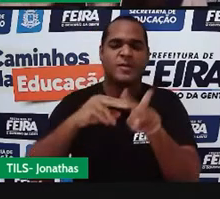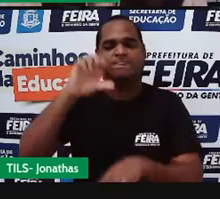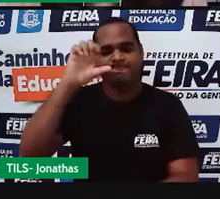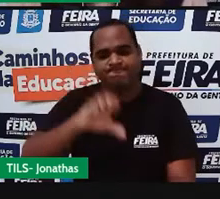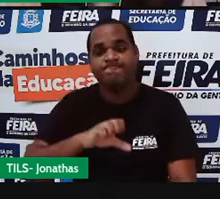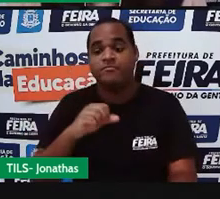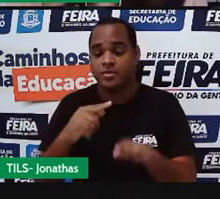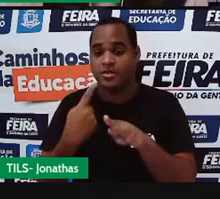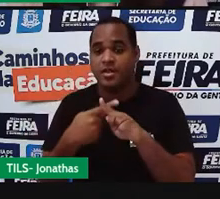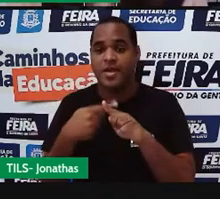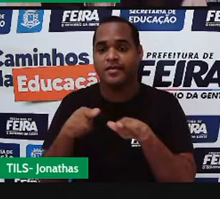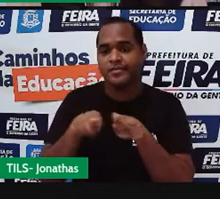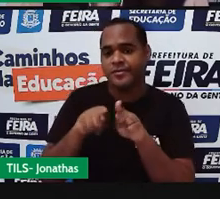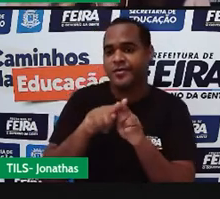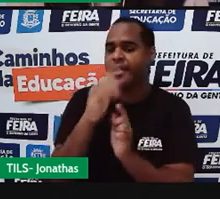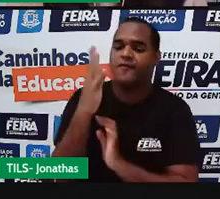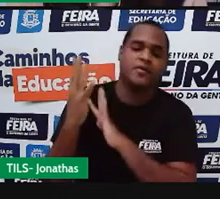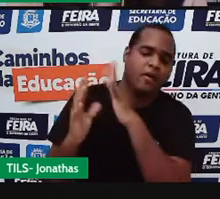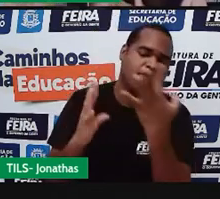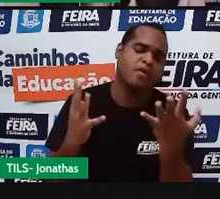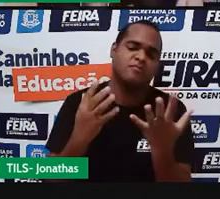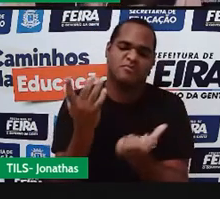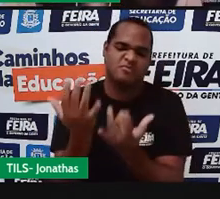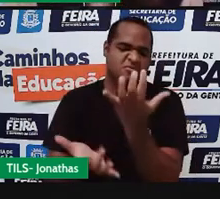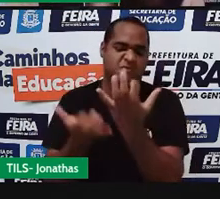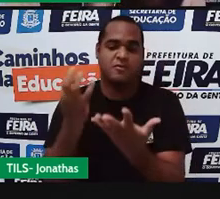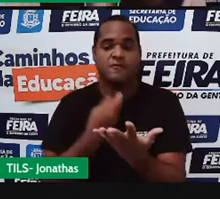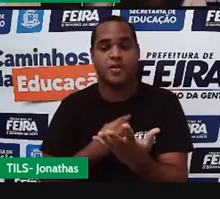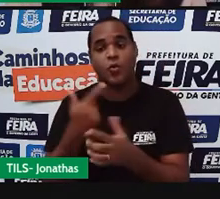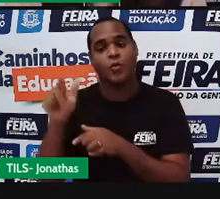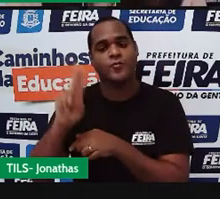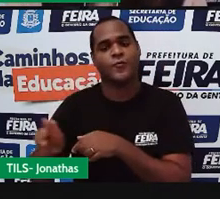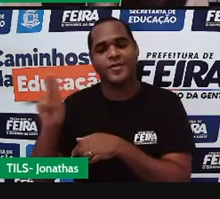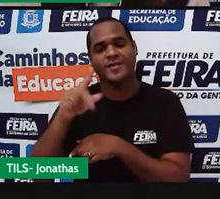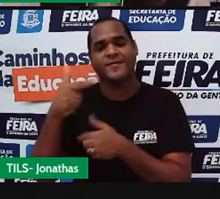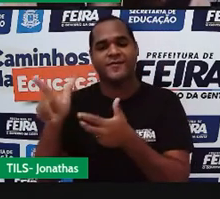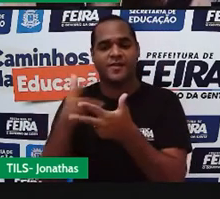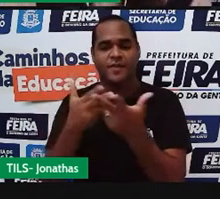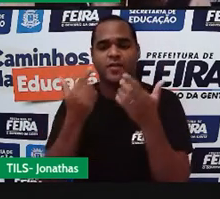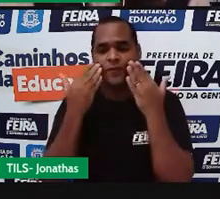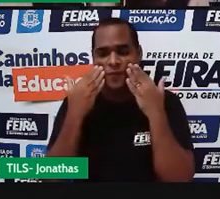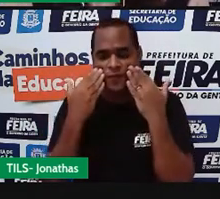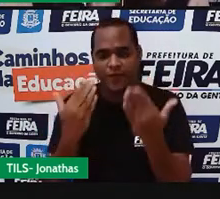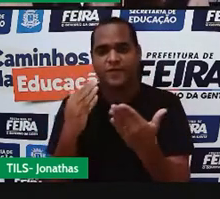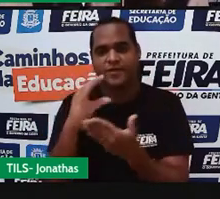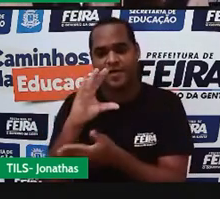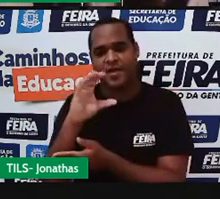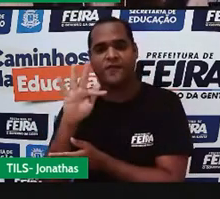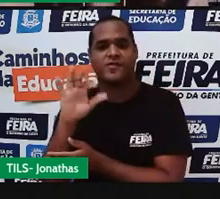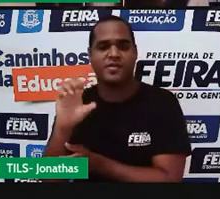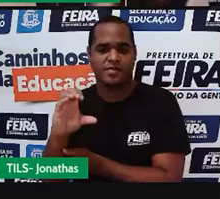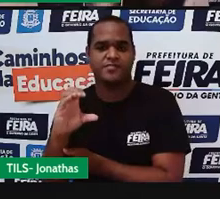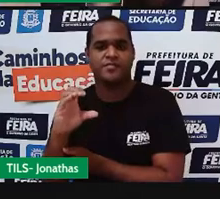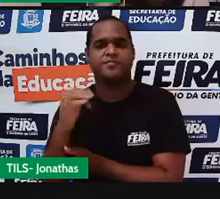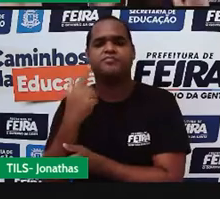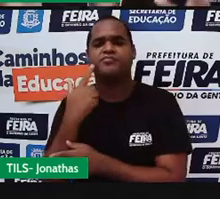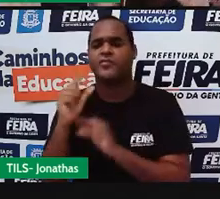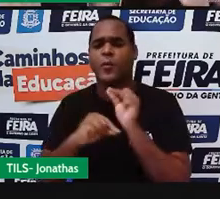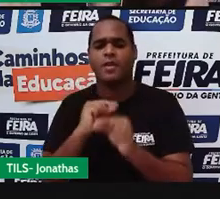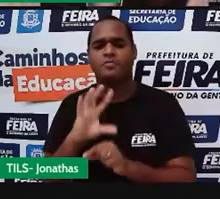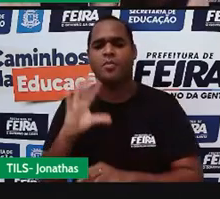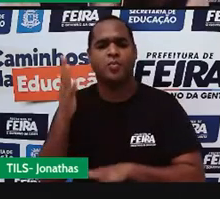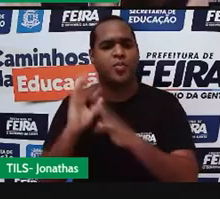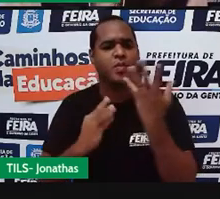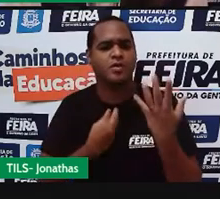pelas queimadas como vocês viram e pela utilização de alguns produtos que vão mostrar para vocês daqui a pouco né então